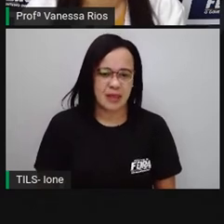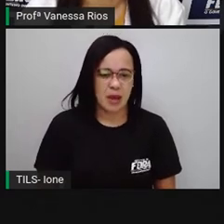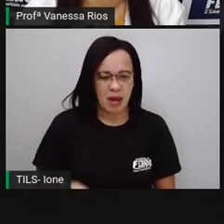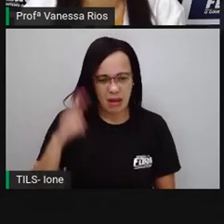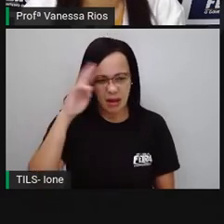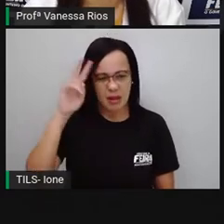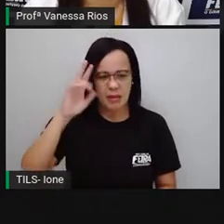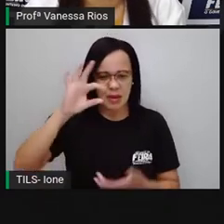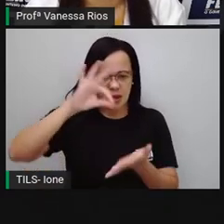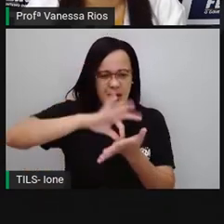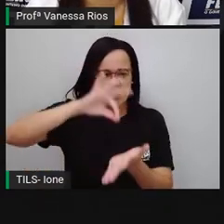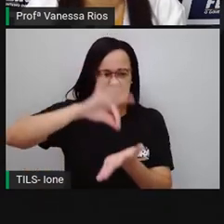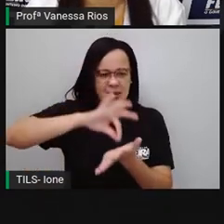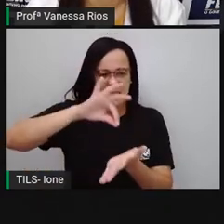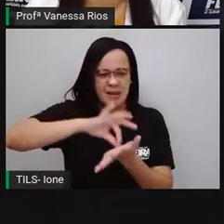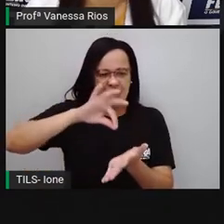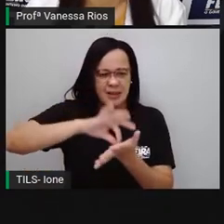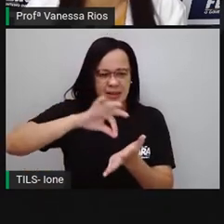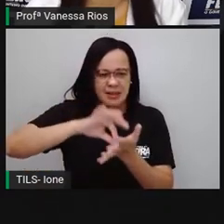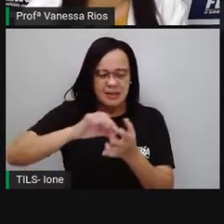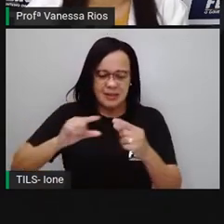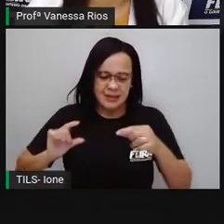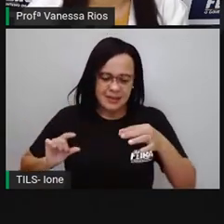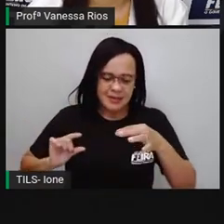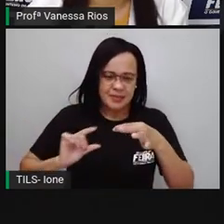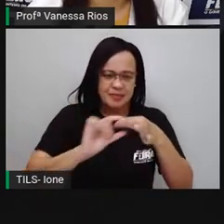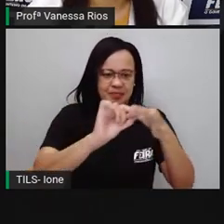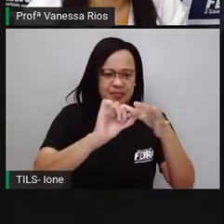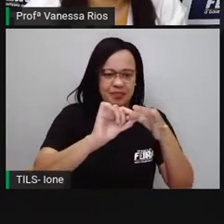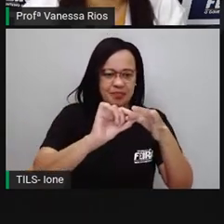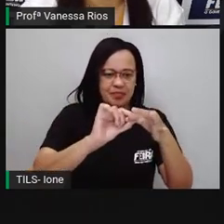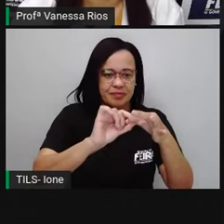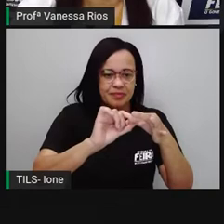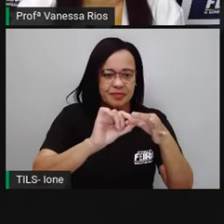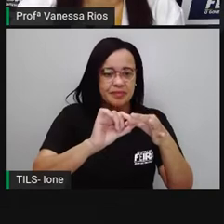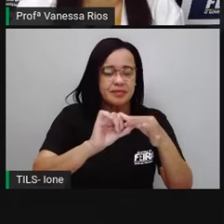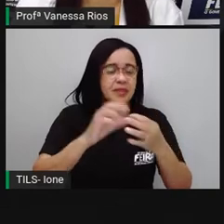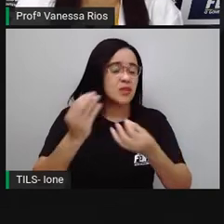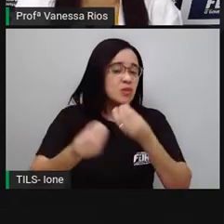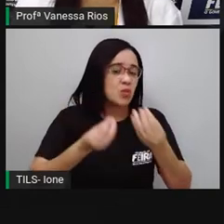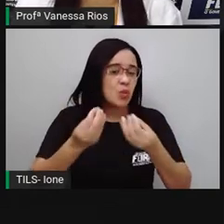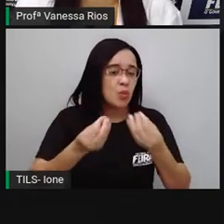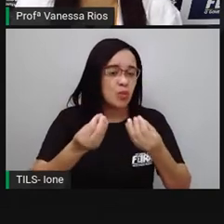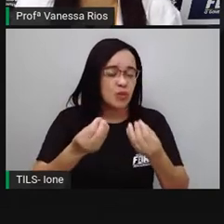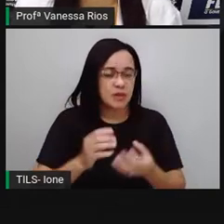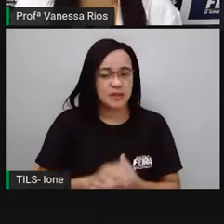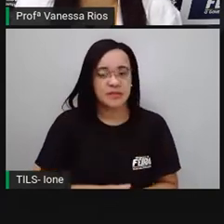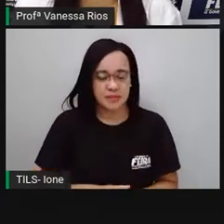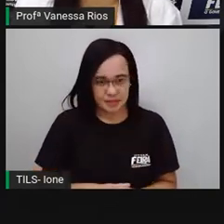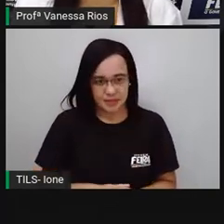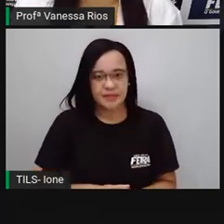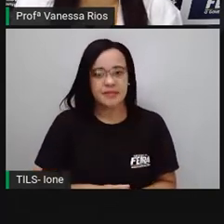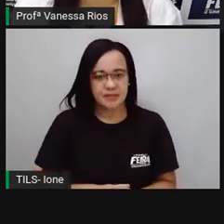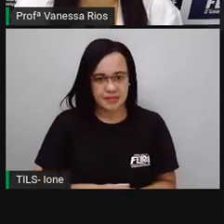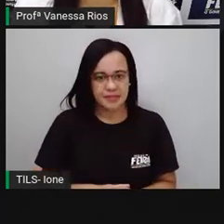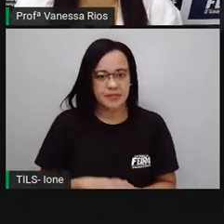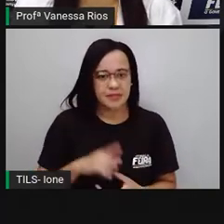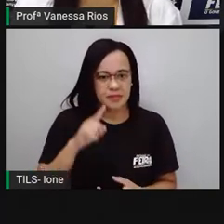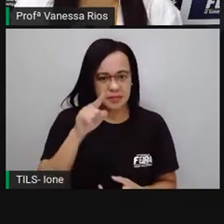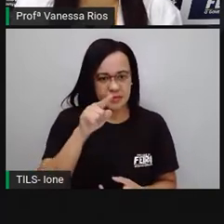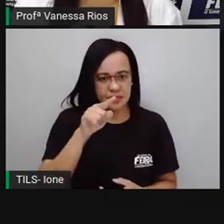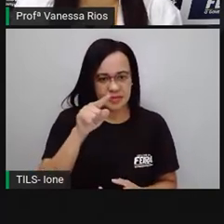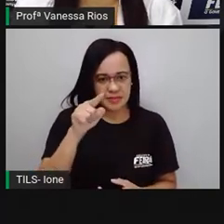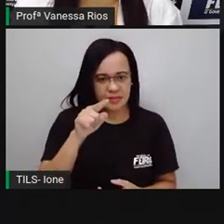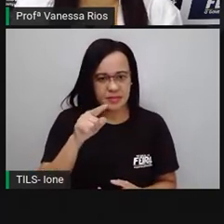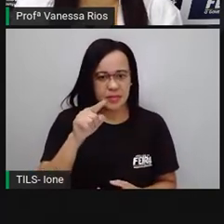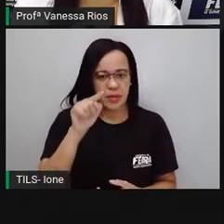precisamos contar as uniões, né? Onde essas faces se encontram. Então, são as quinas, ó. E a gente conta